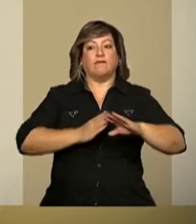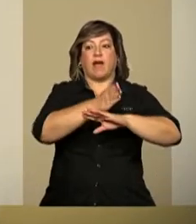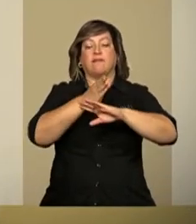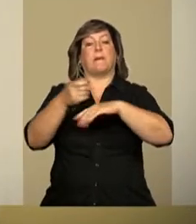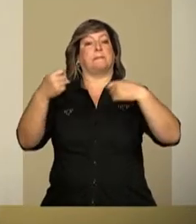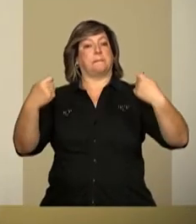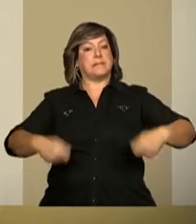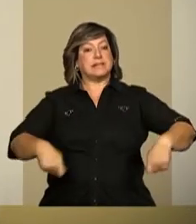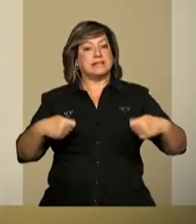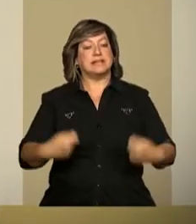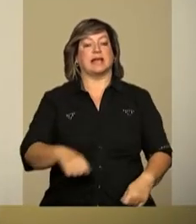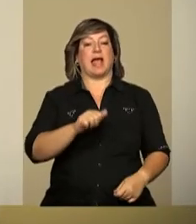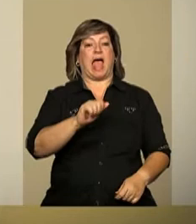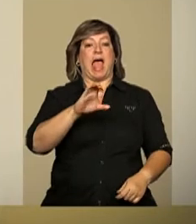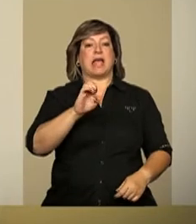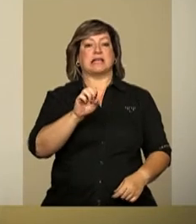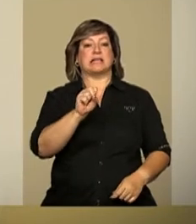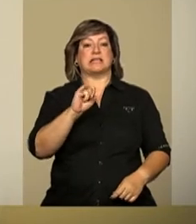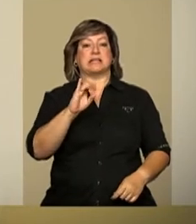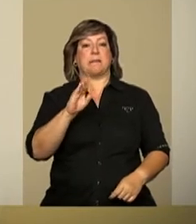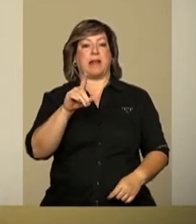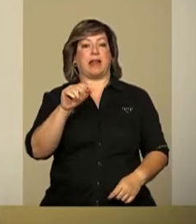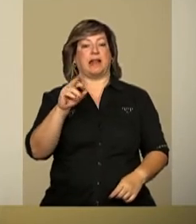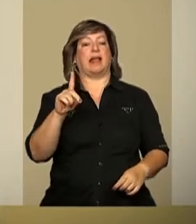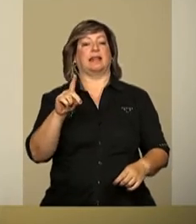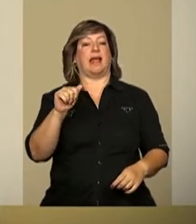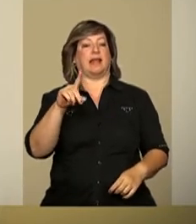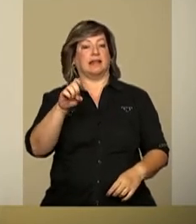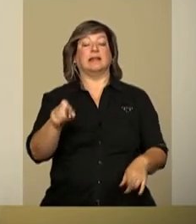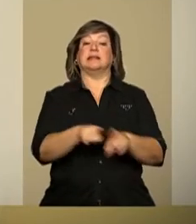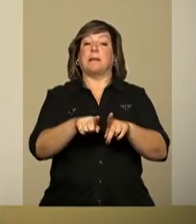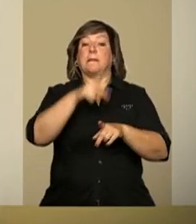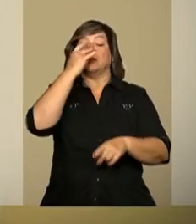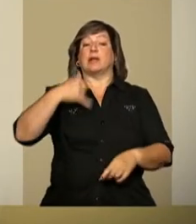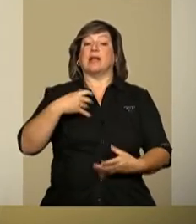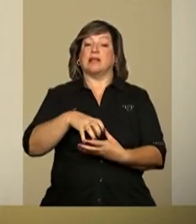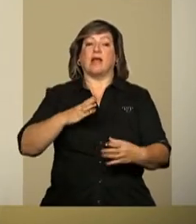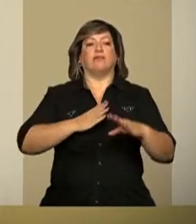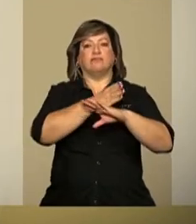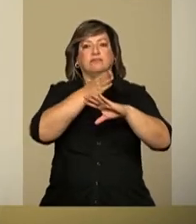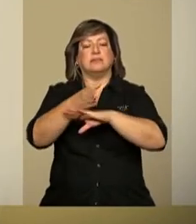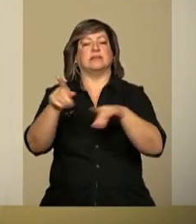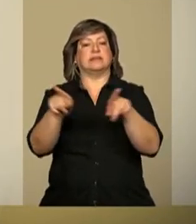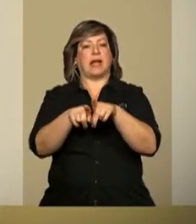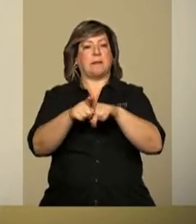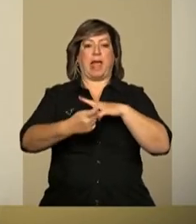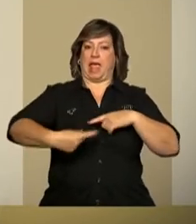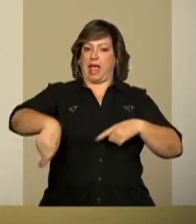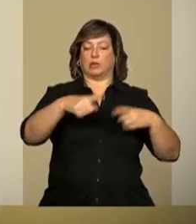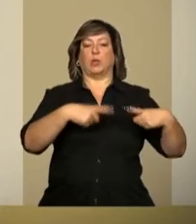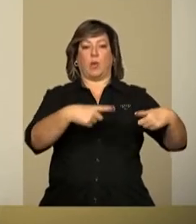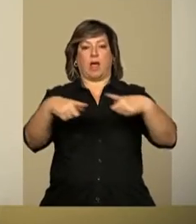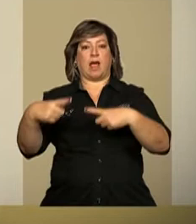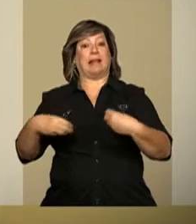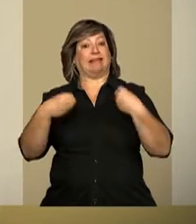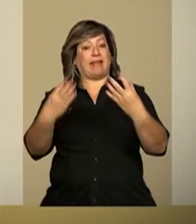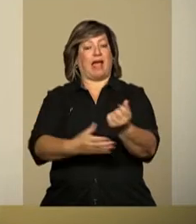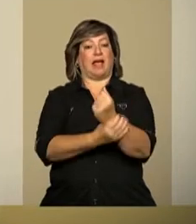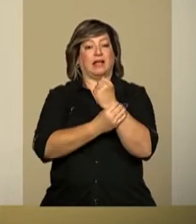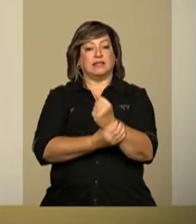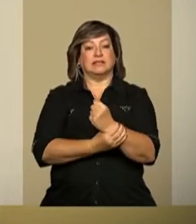pessoas com deficiência ou até as pessoas idosas para esses monumentos para essas obras e garantir que cada vez mais